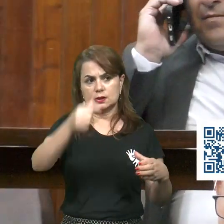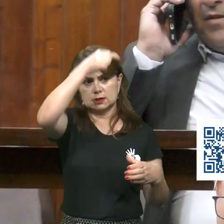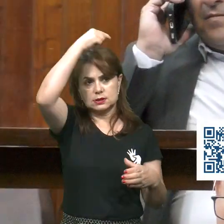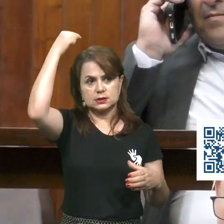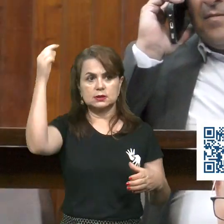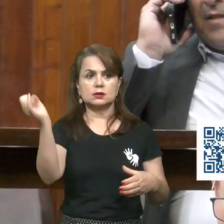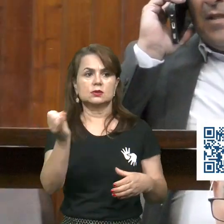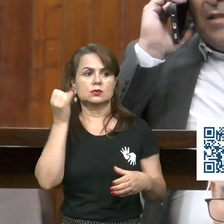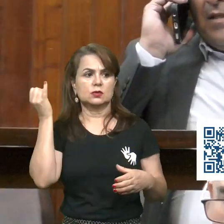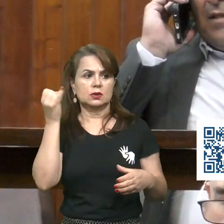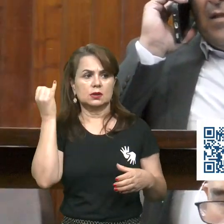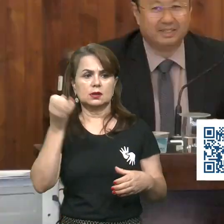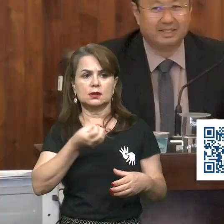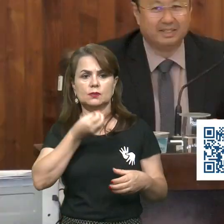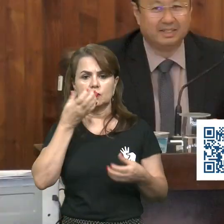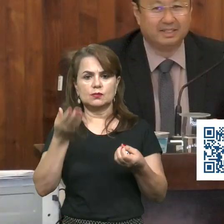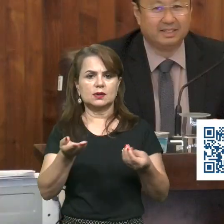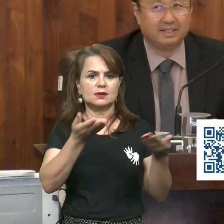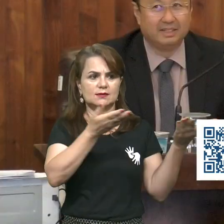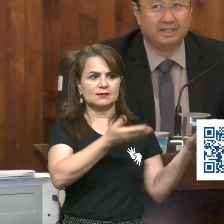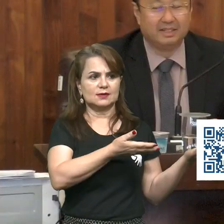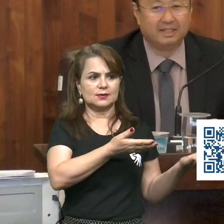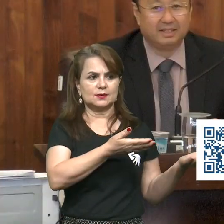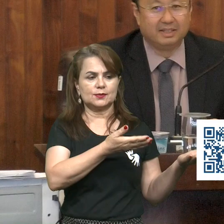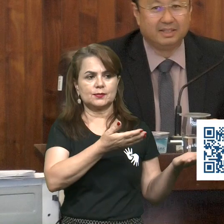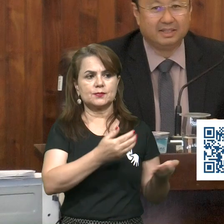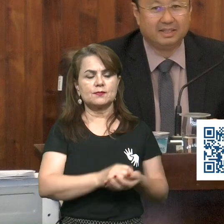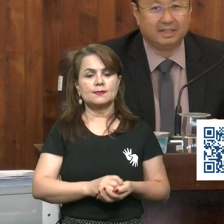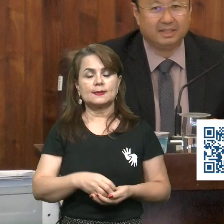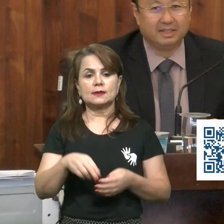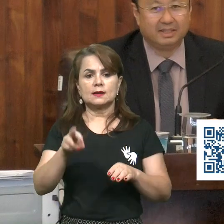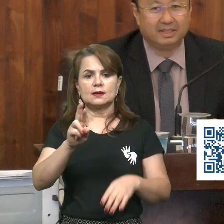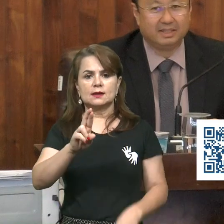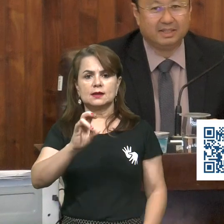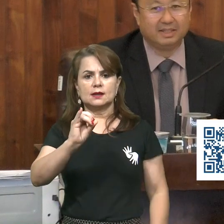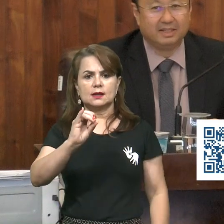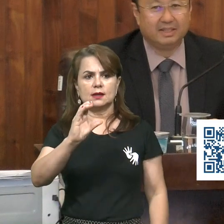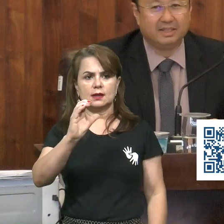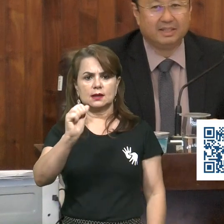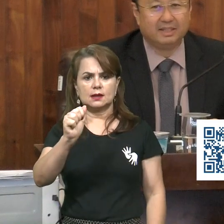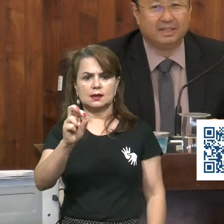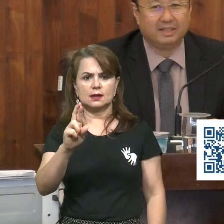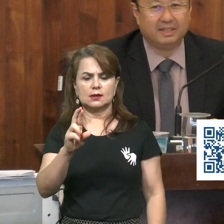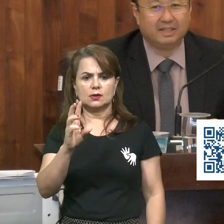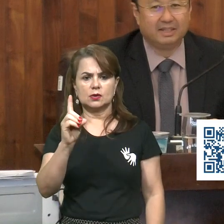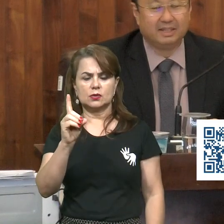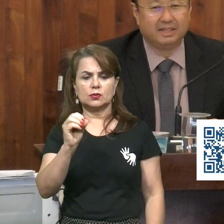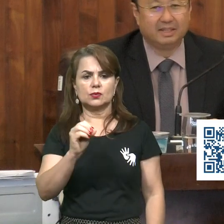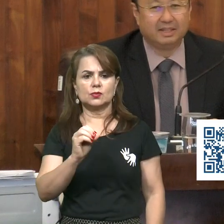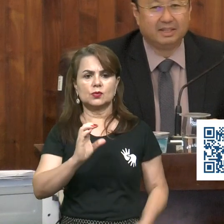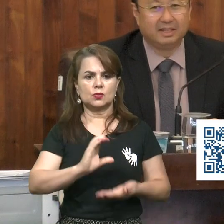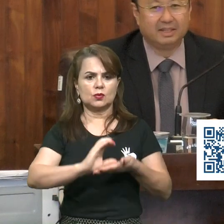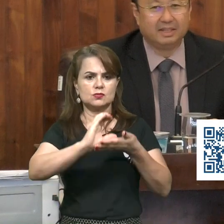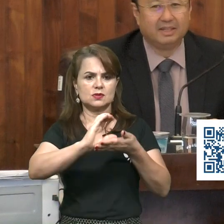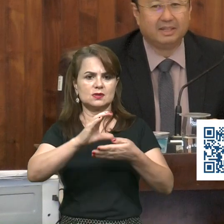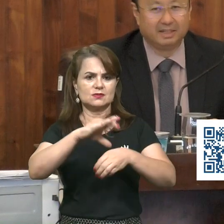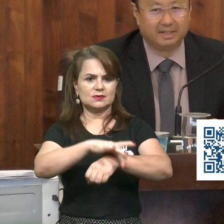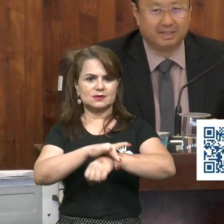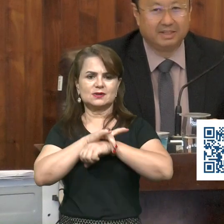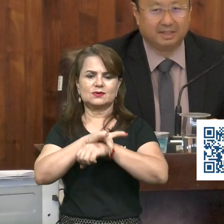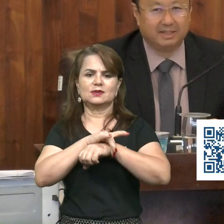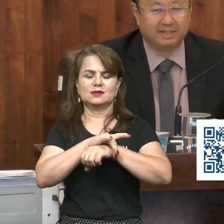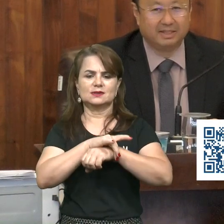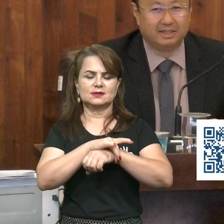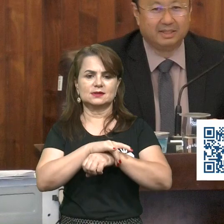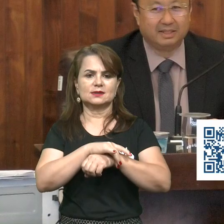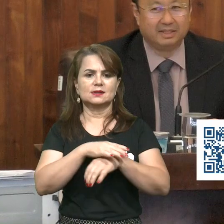nossa casa, Nissim. Do Ricardo Mineiro, que é do Conselho de Segurança.